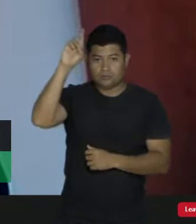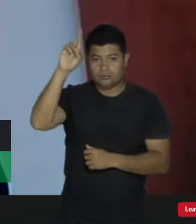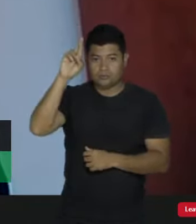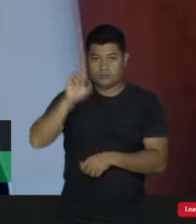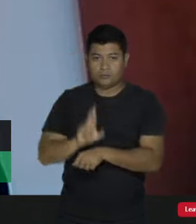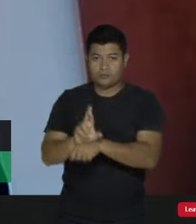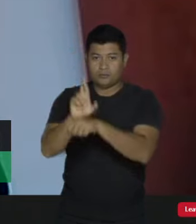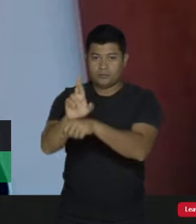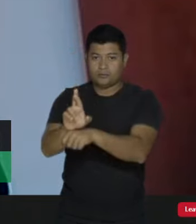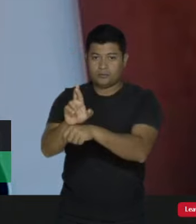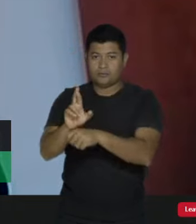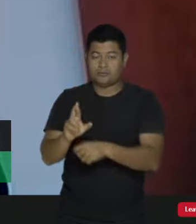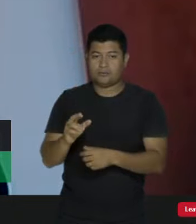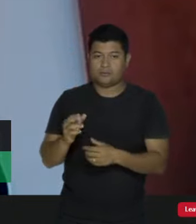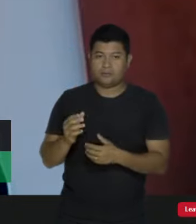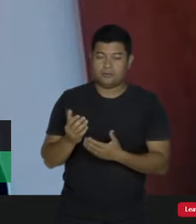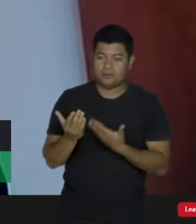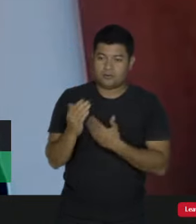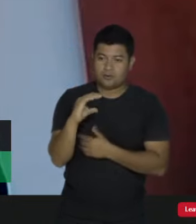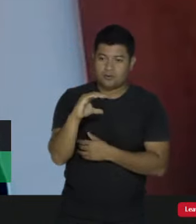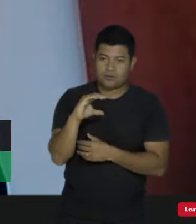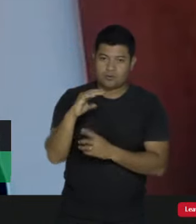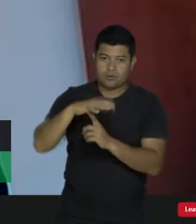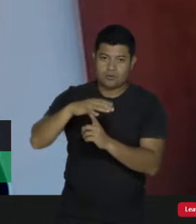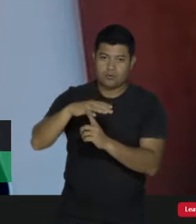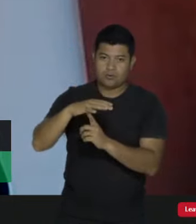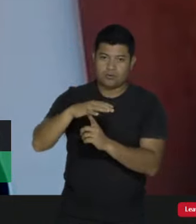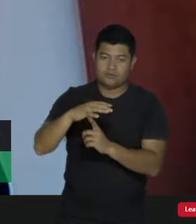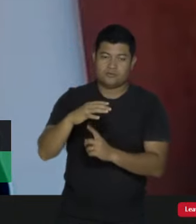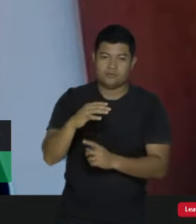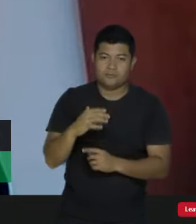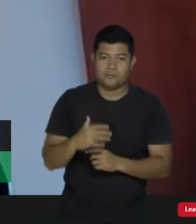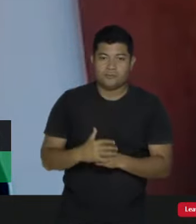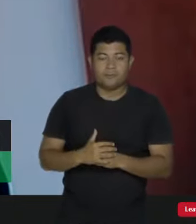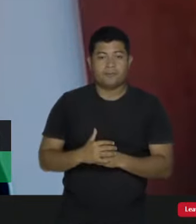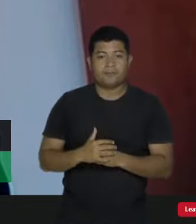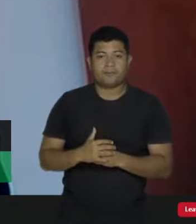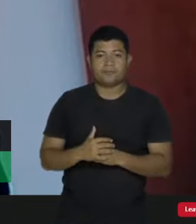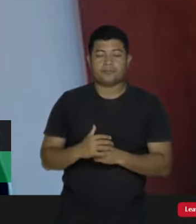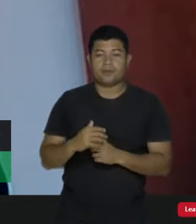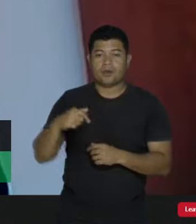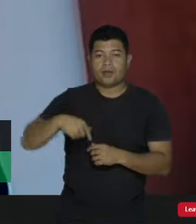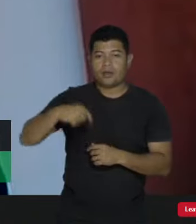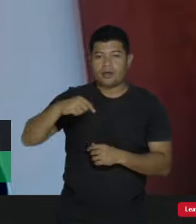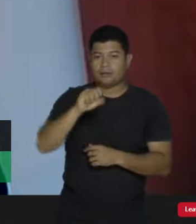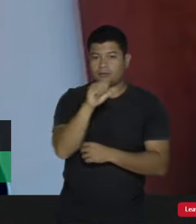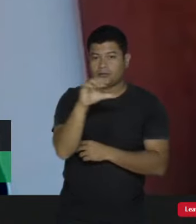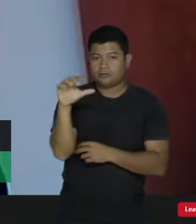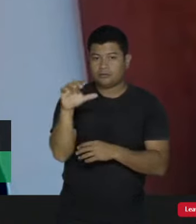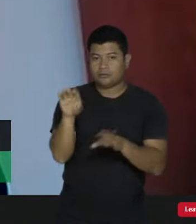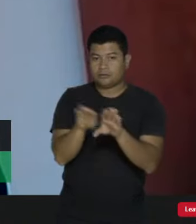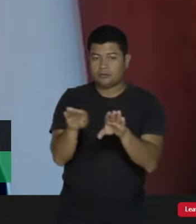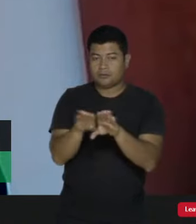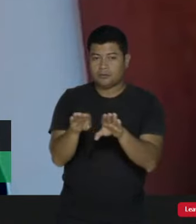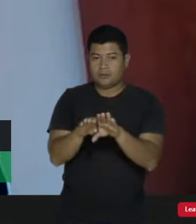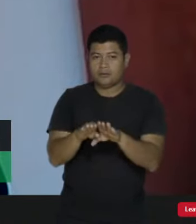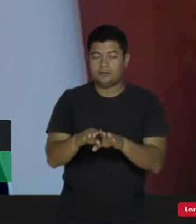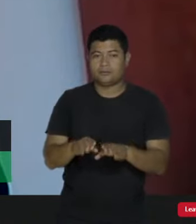em Curitiba para Santa Catarina e também para o Paraná, e pela Câmara Santa